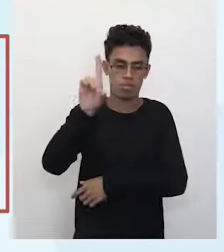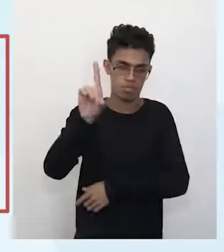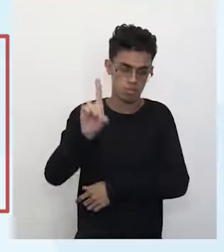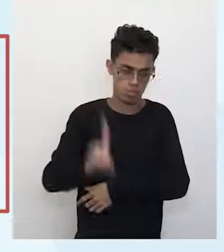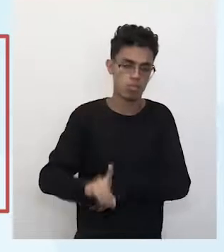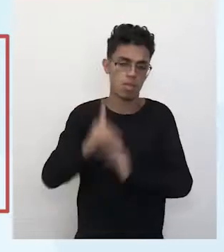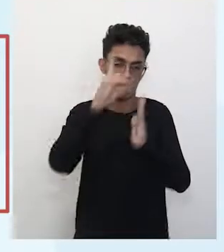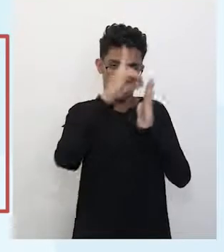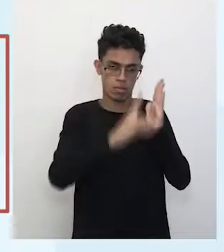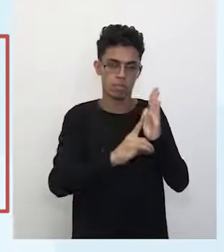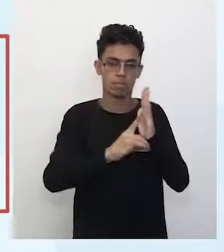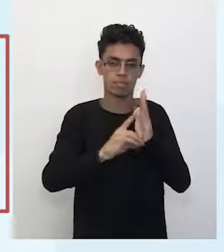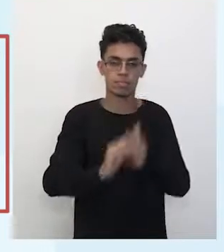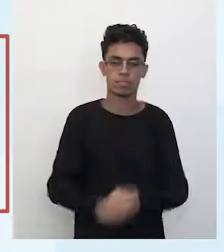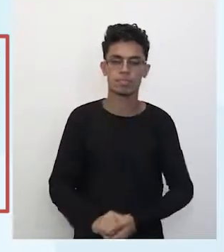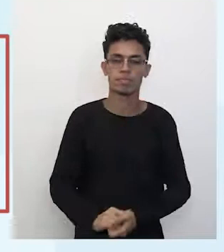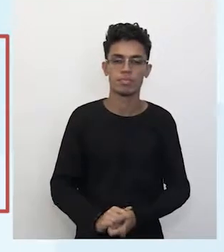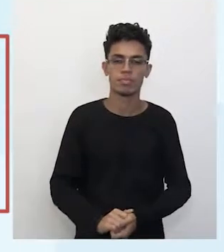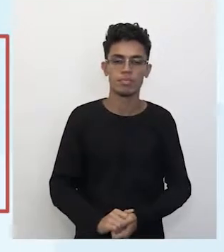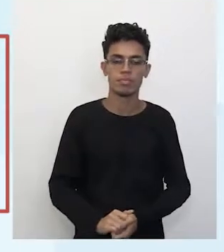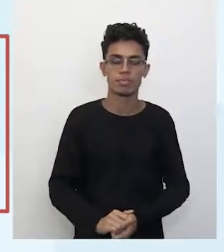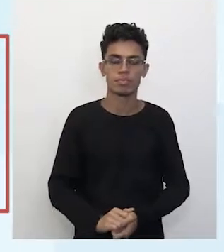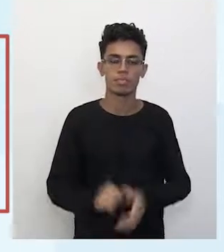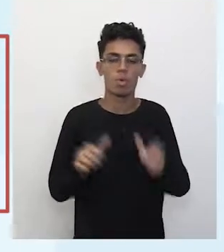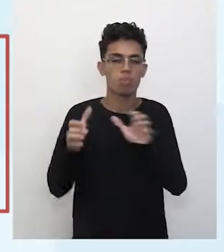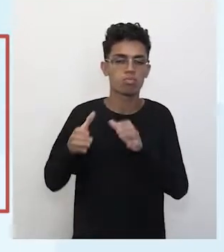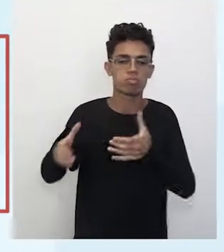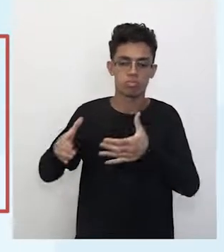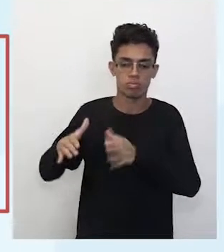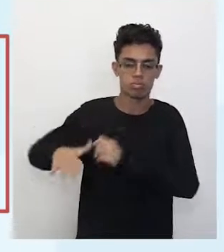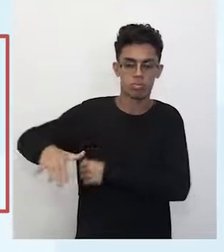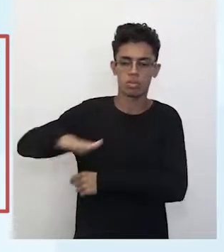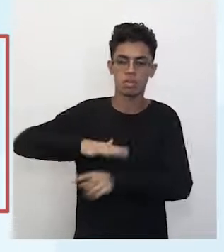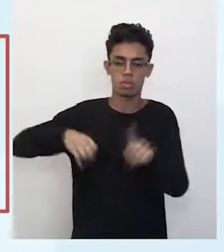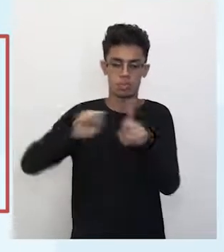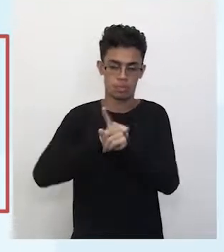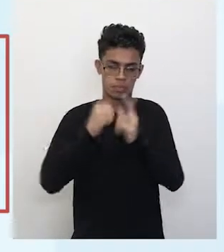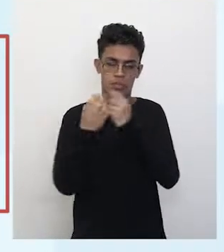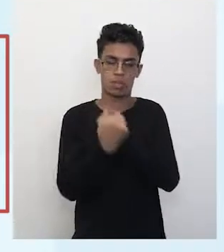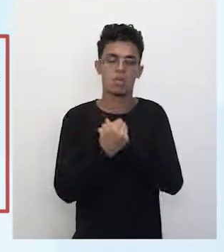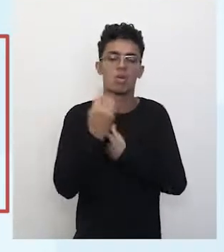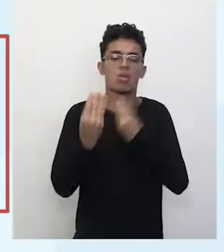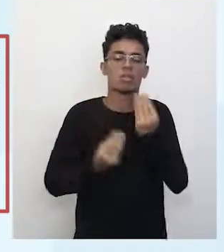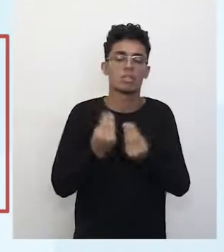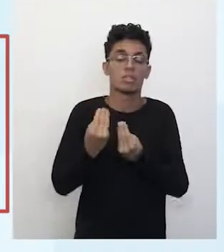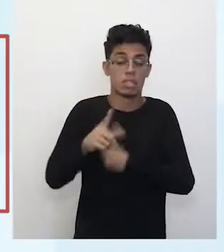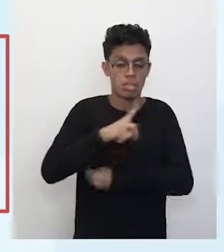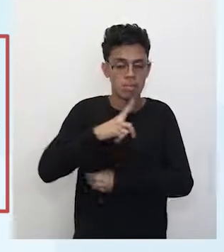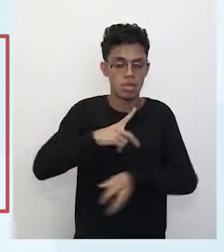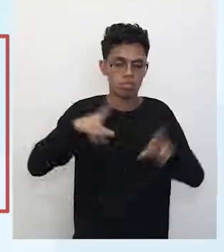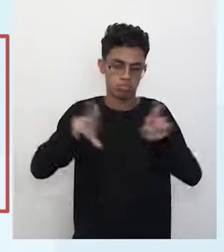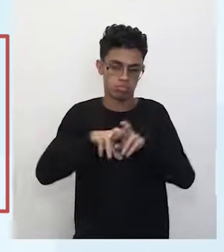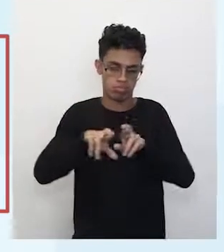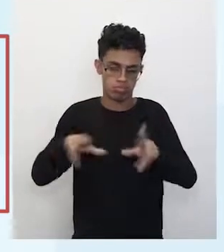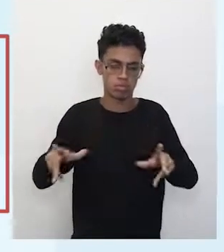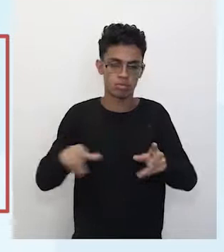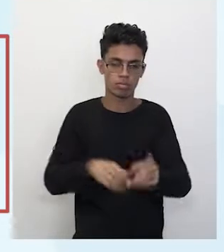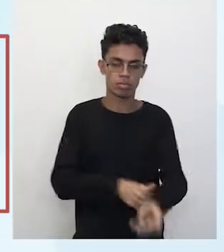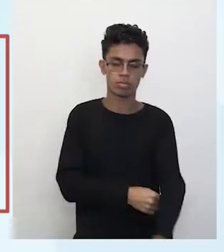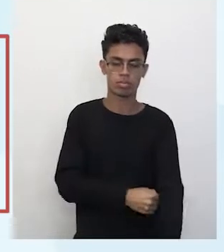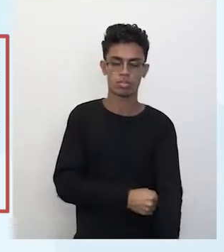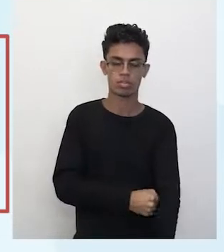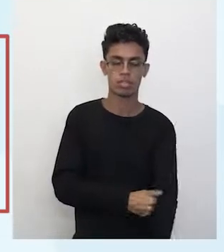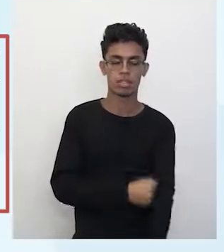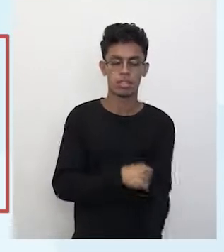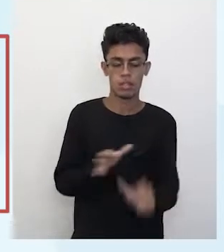deficientes. Nós estamos falando de um grupo social, mas como as suas diferenças colocam um